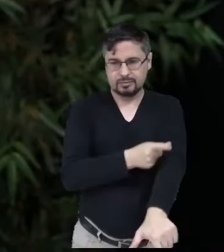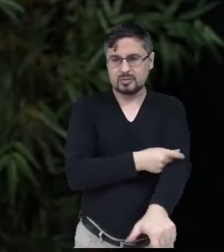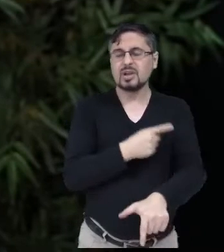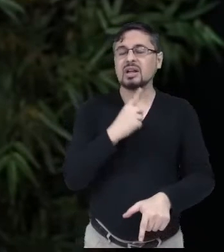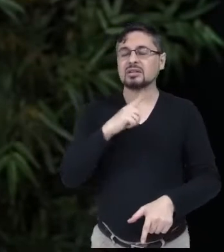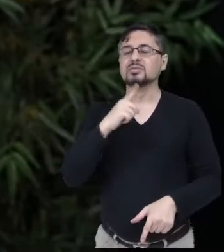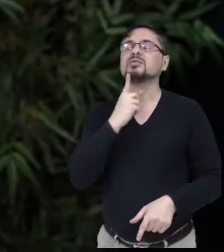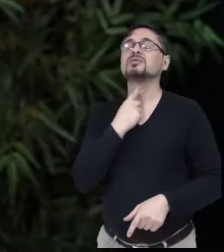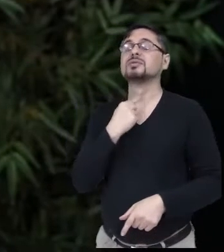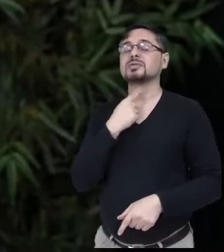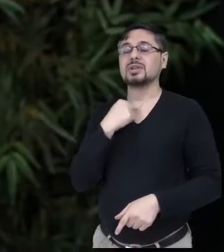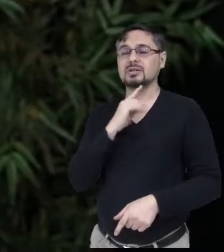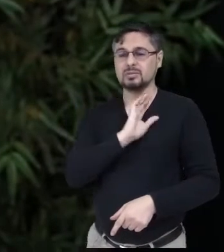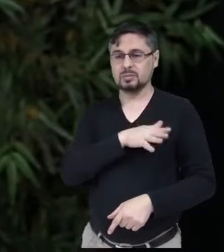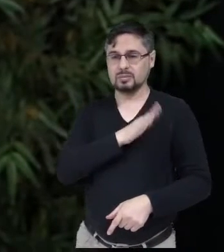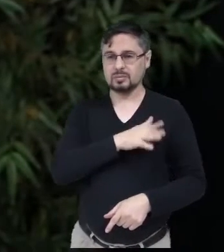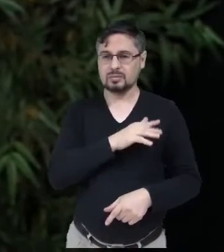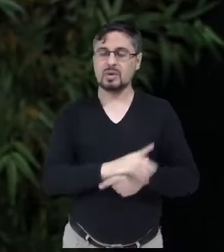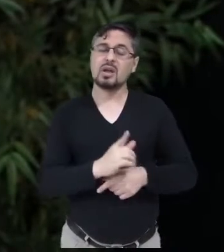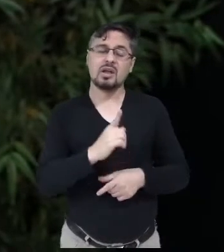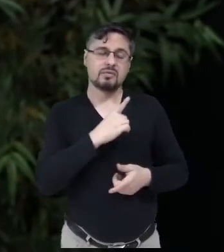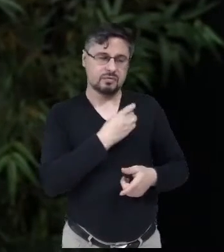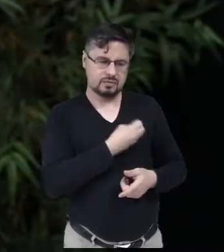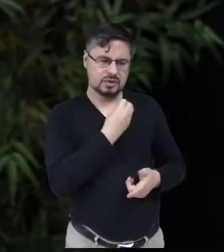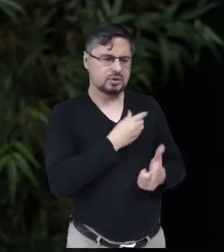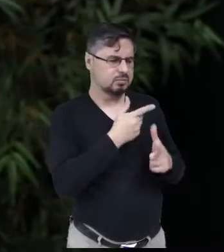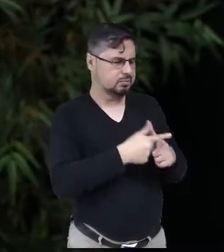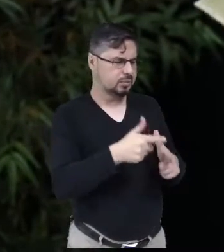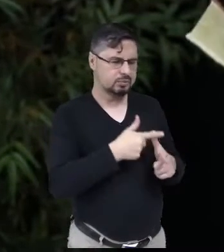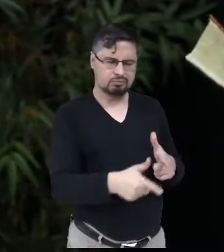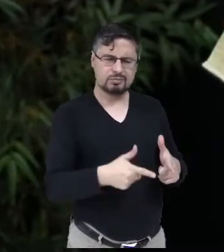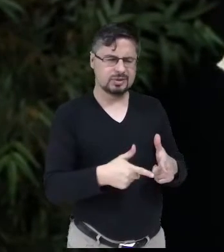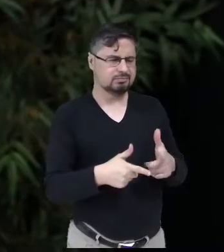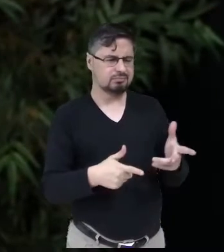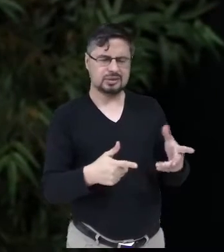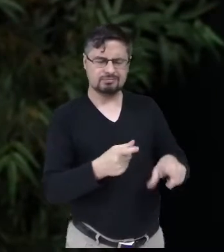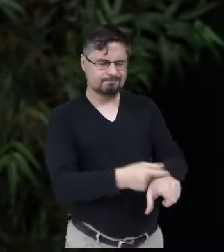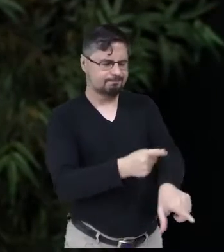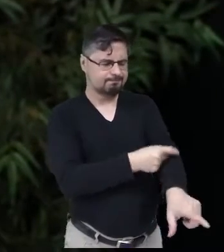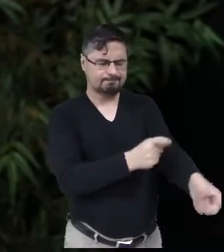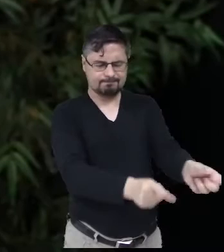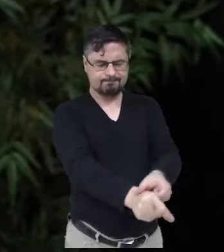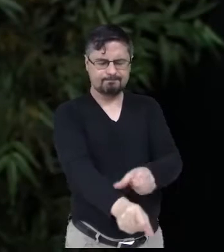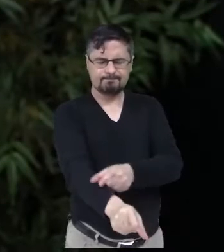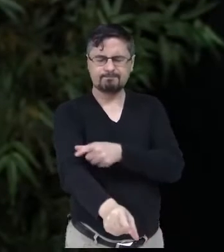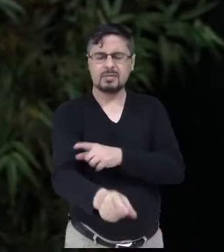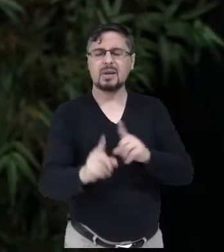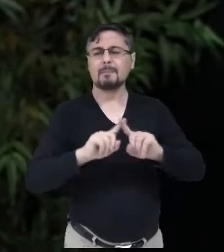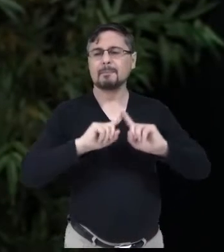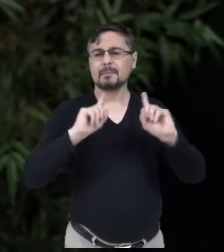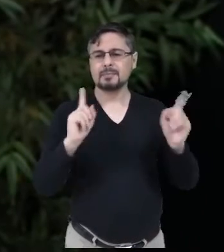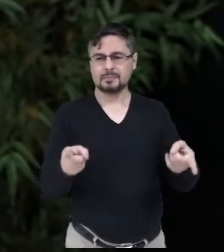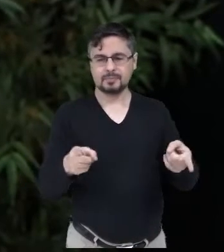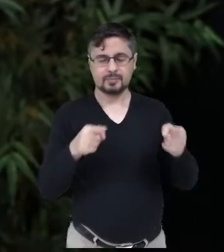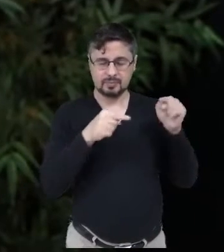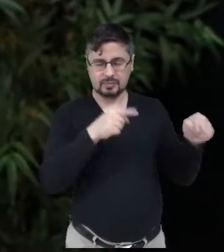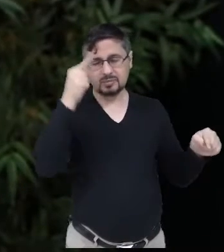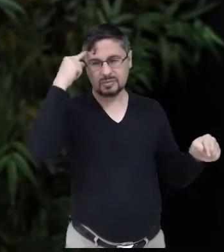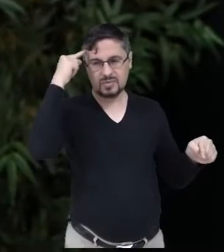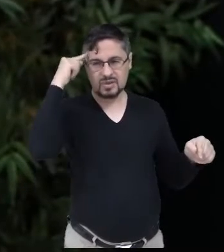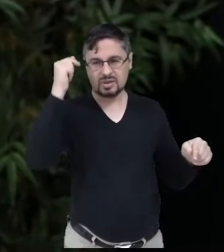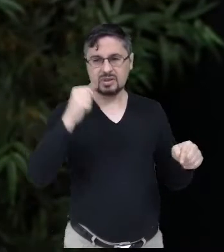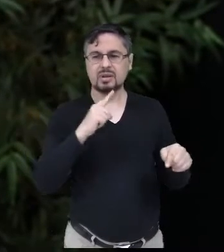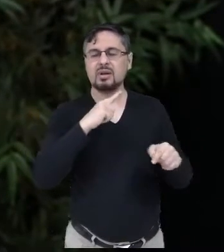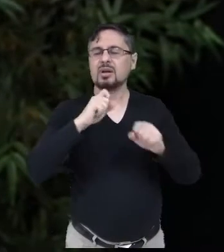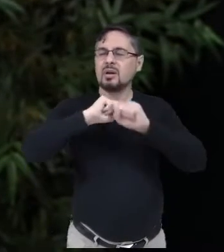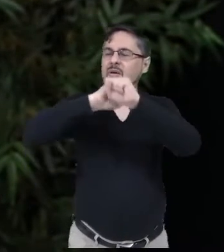desse leproso. Ele estava com a sua vida devastada, flagelada pela lepra, mas talvez nesse dia ele acordou